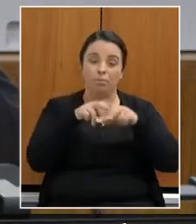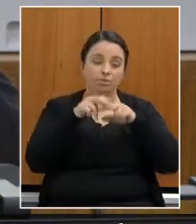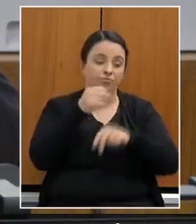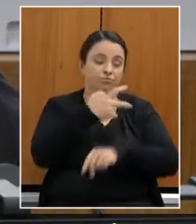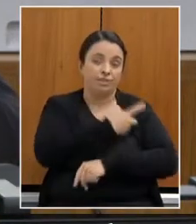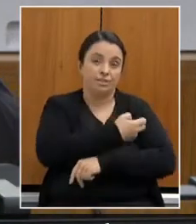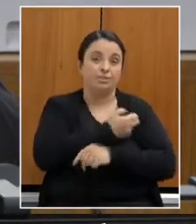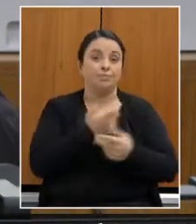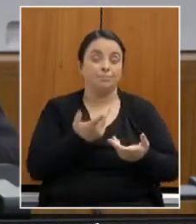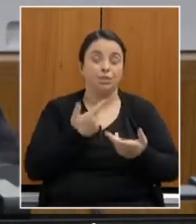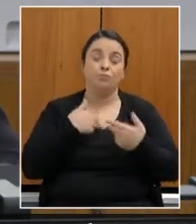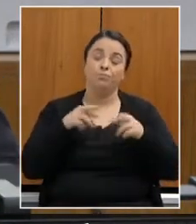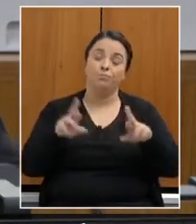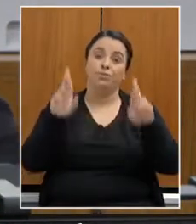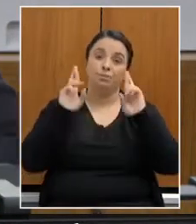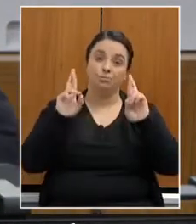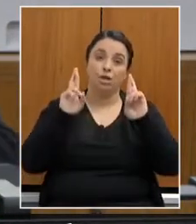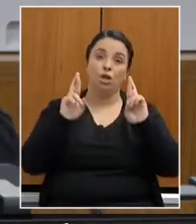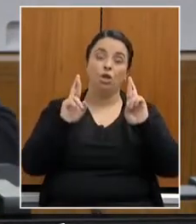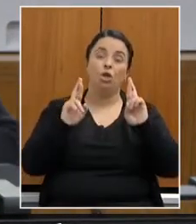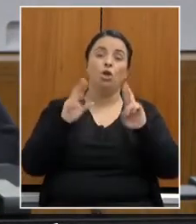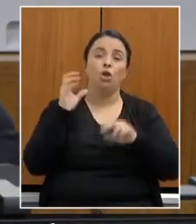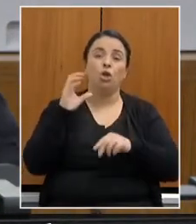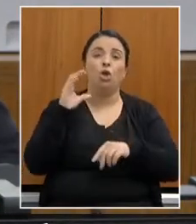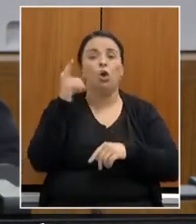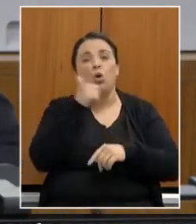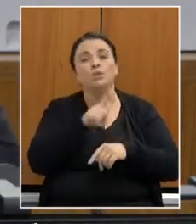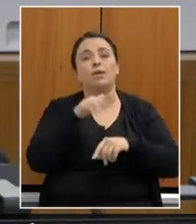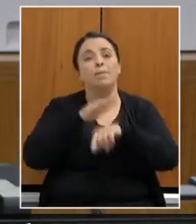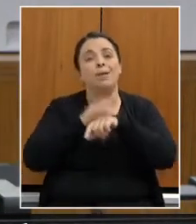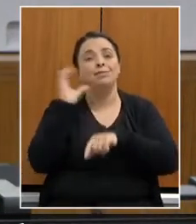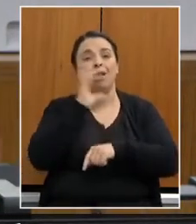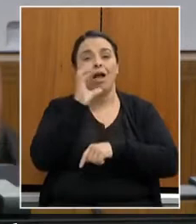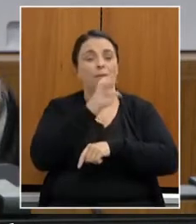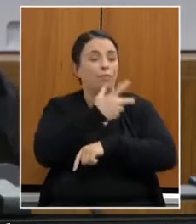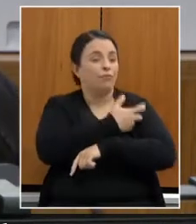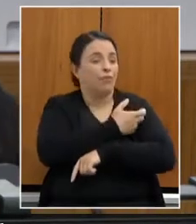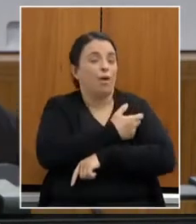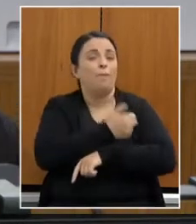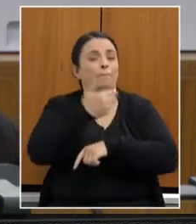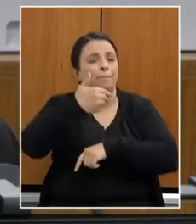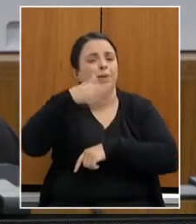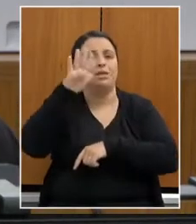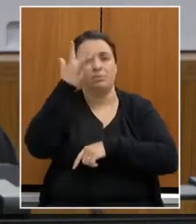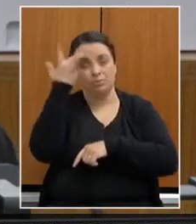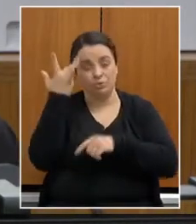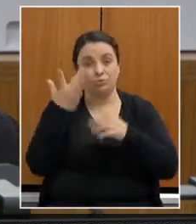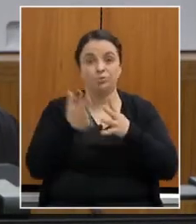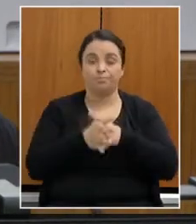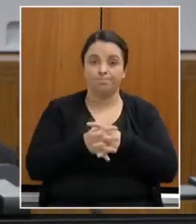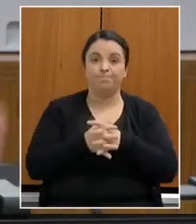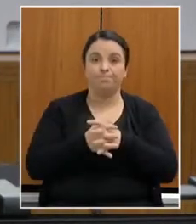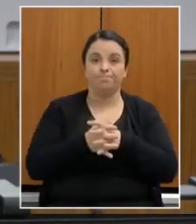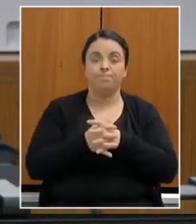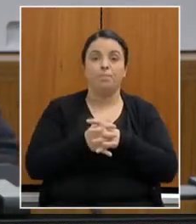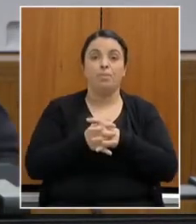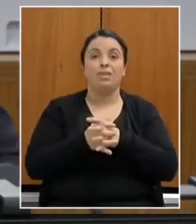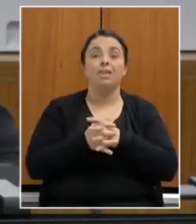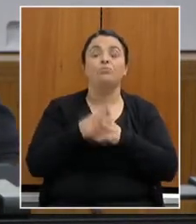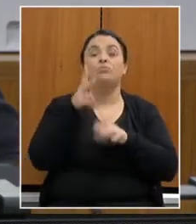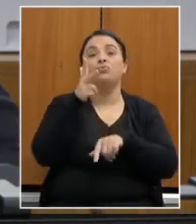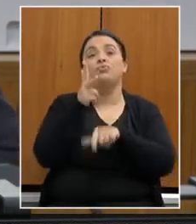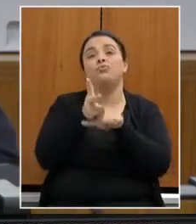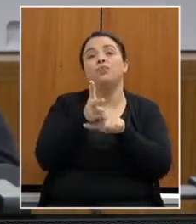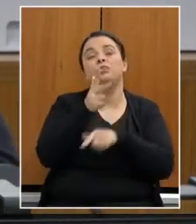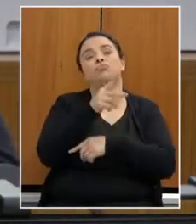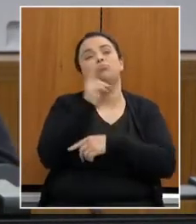possível em relação as perguntas olhando as imagens o kit é o kit que eu até como médico que